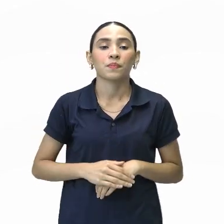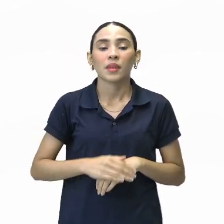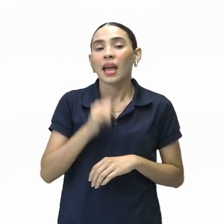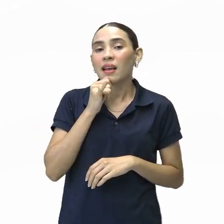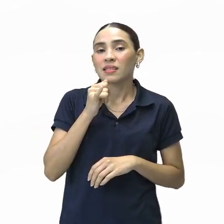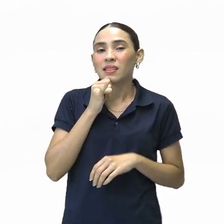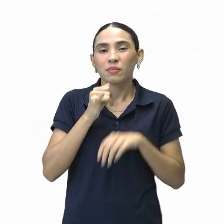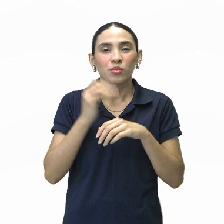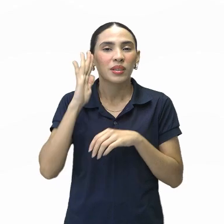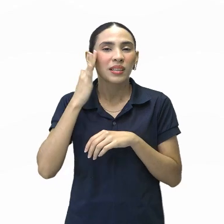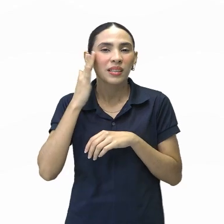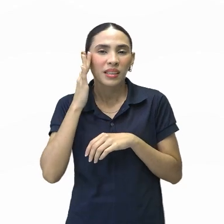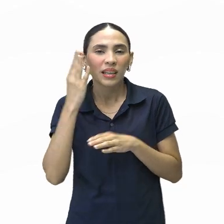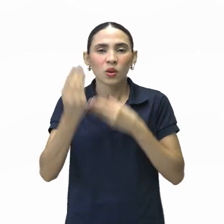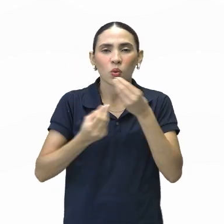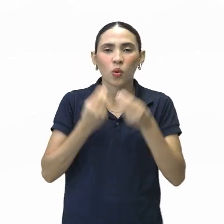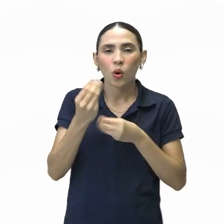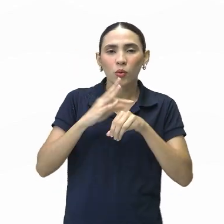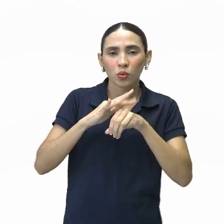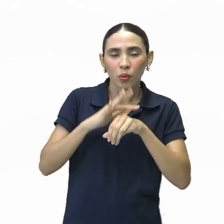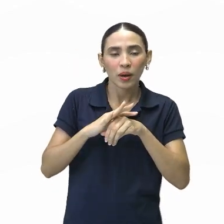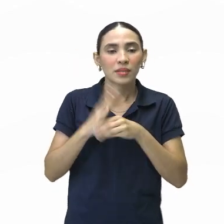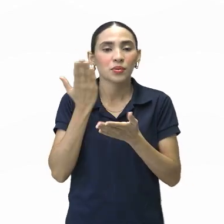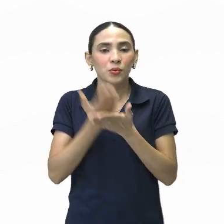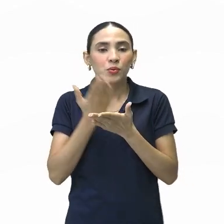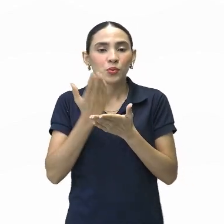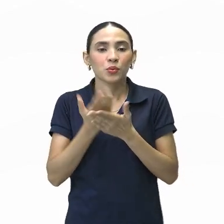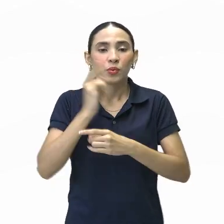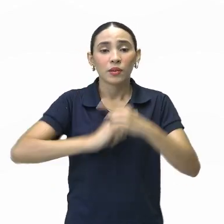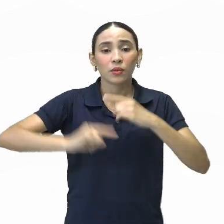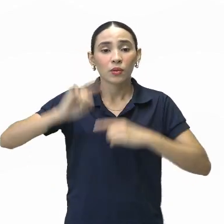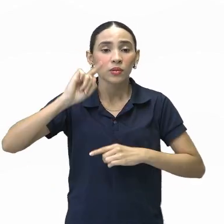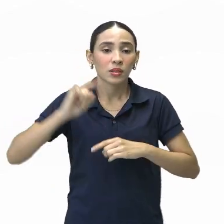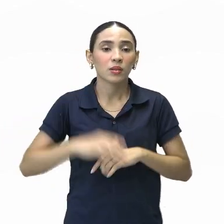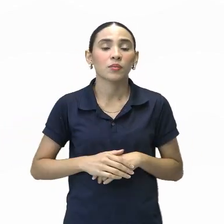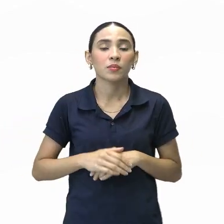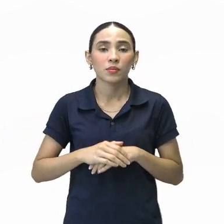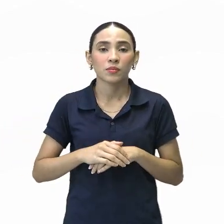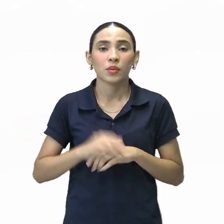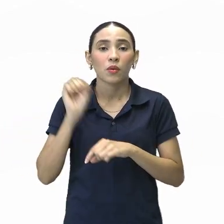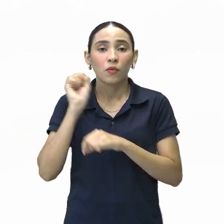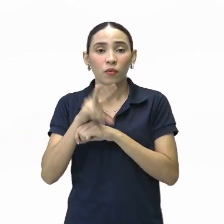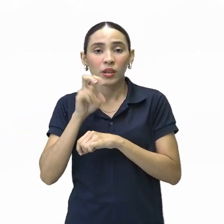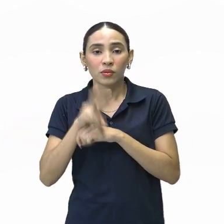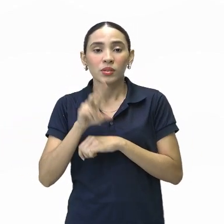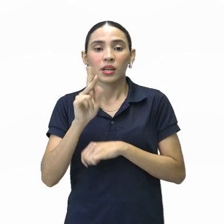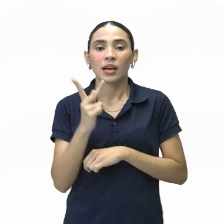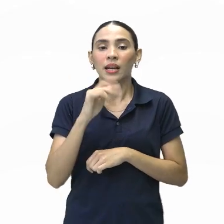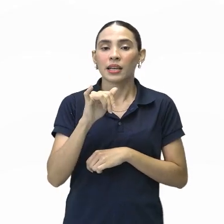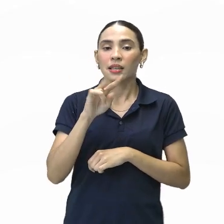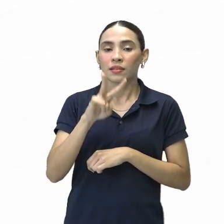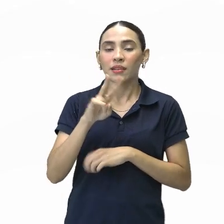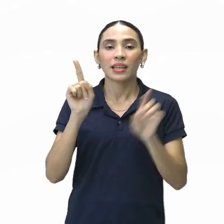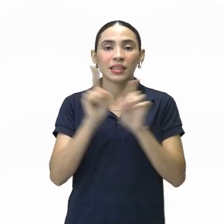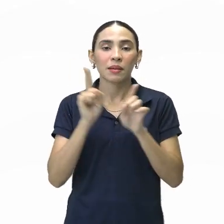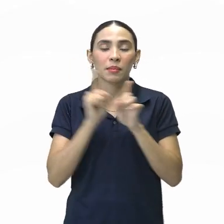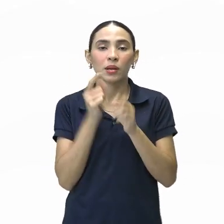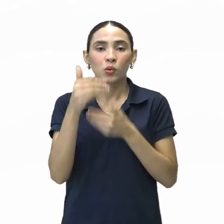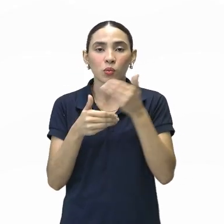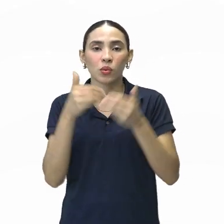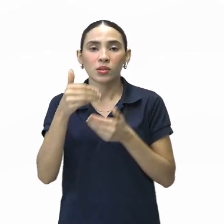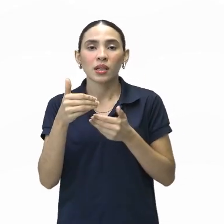doenças, por exemplo, através do estudo da evolução do vírus HIV e também do